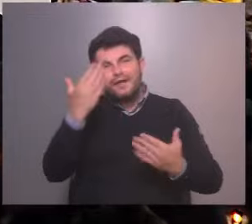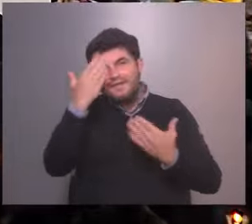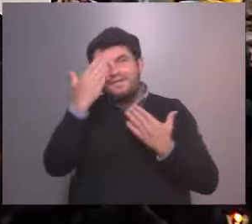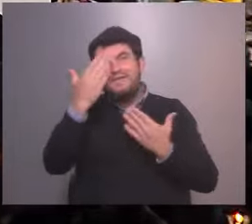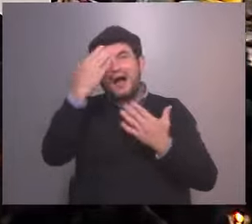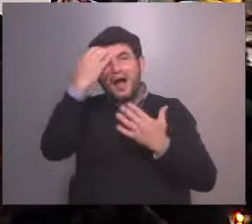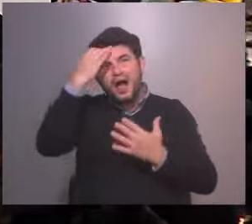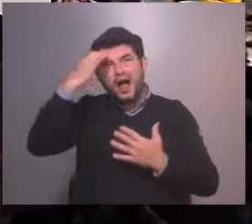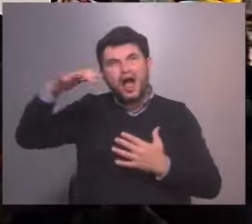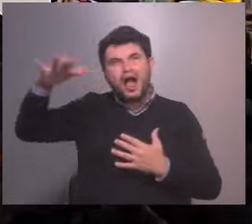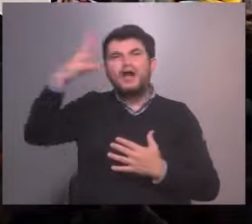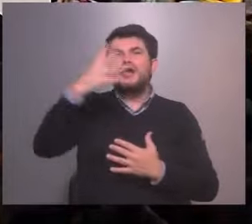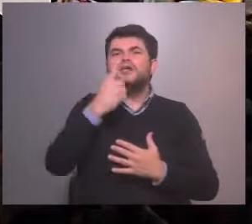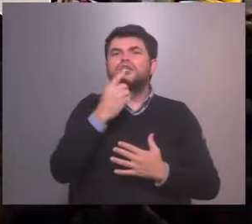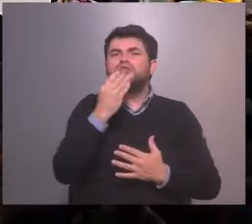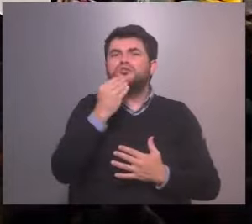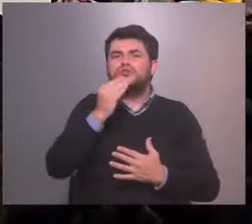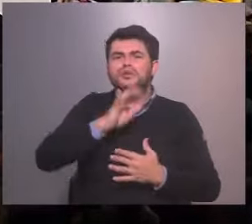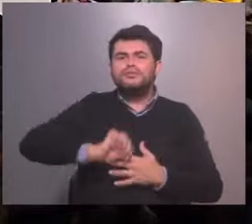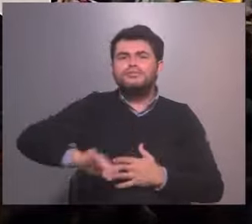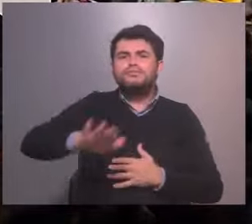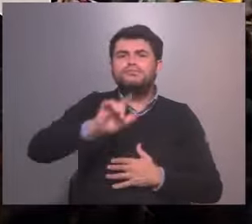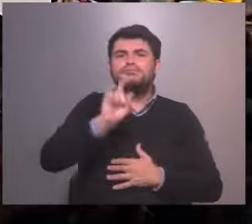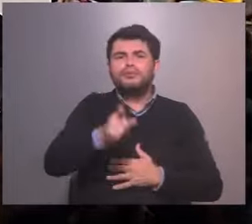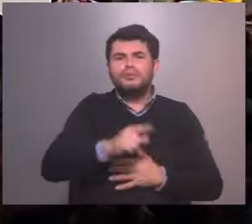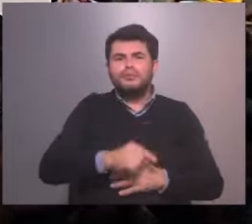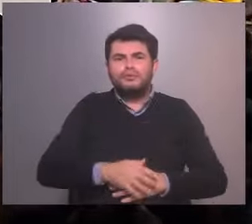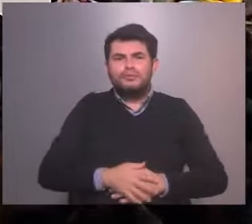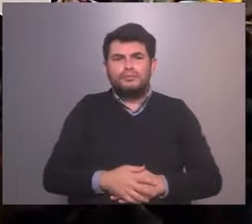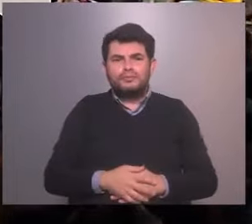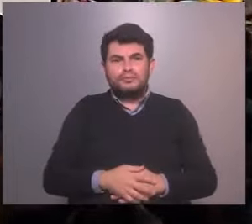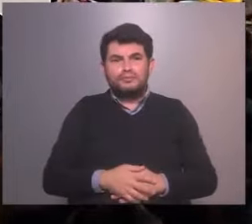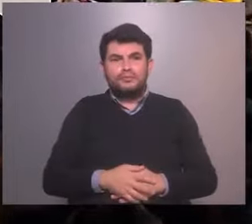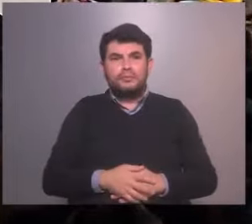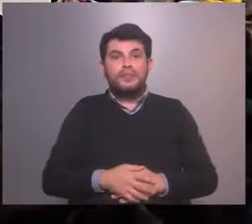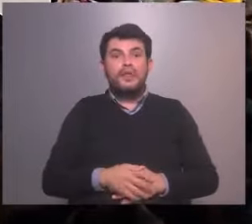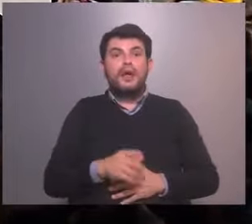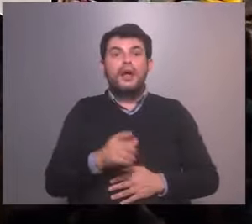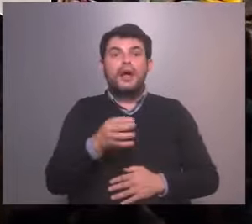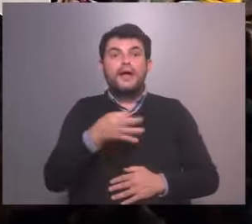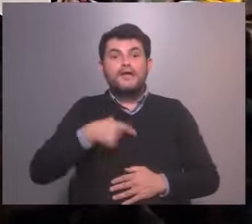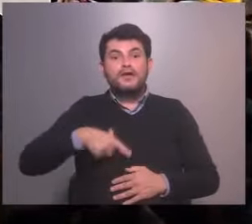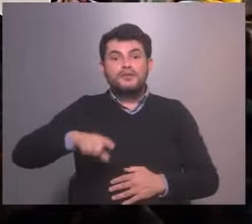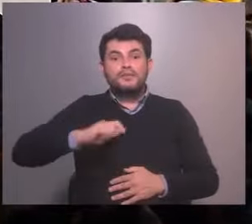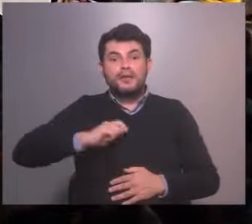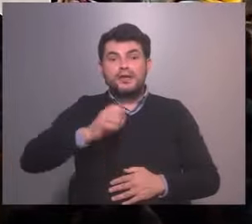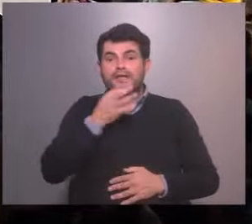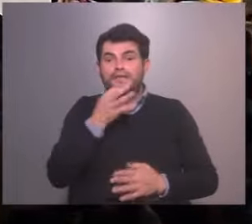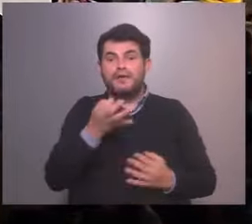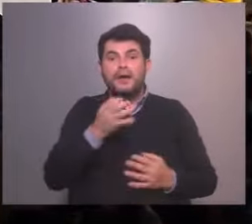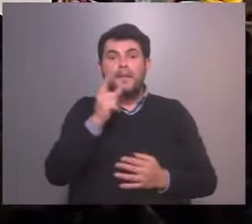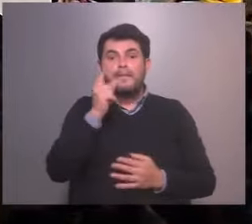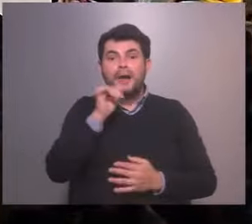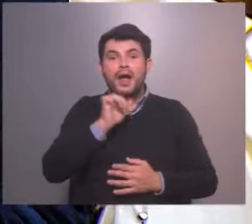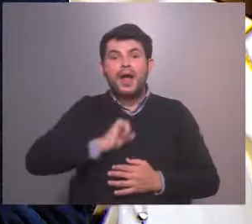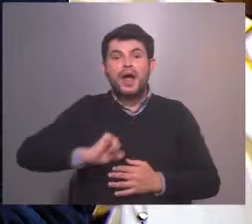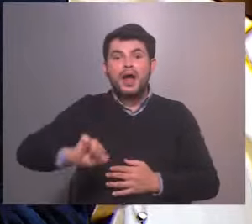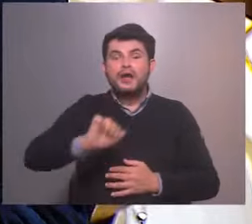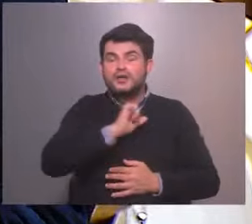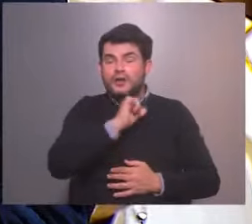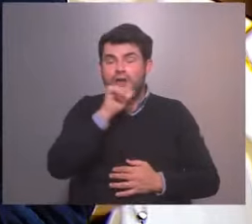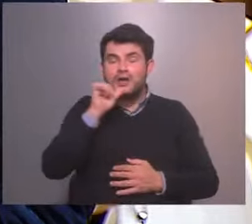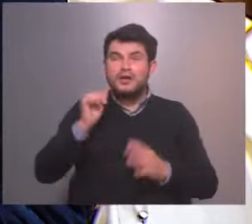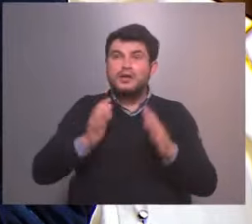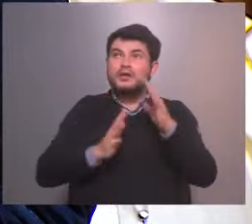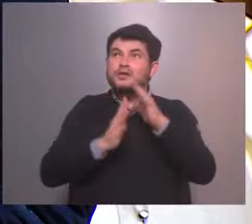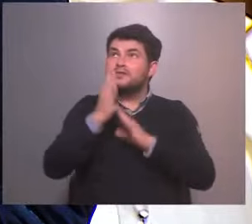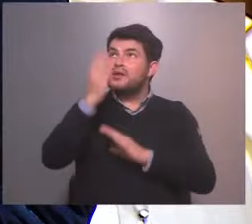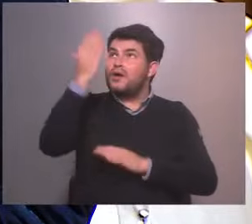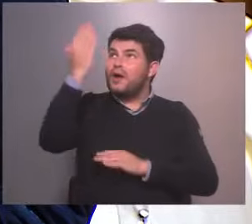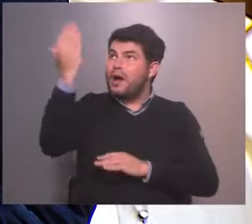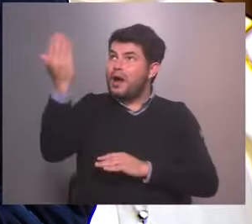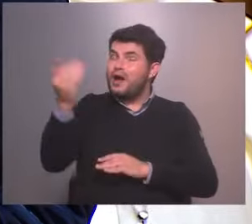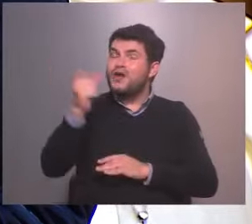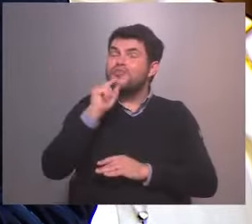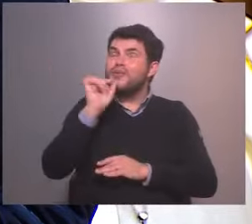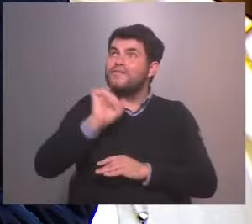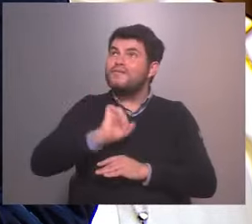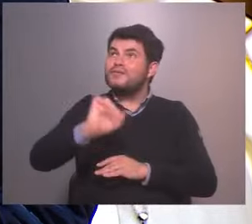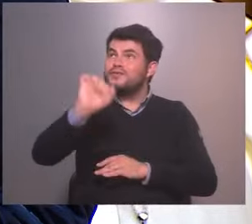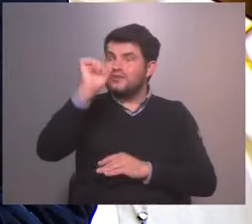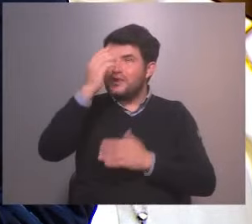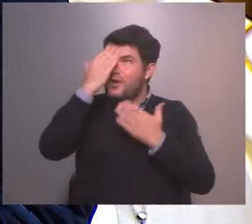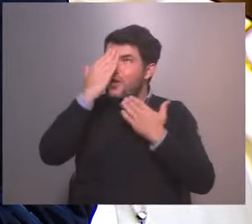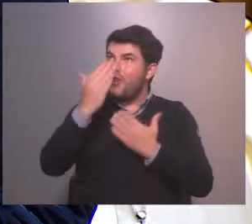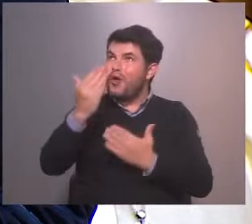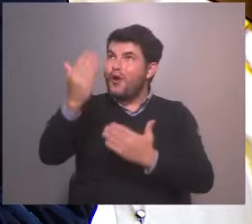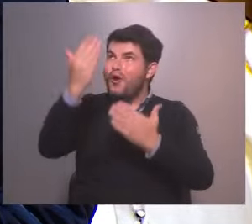escarlate. Descendo uma coroa de espinhos, puseram-lhe na cabeça e uma cana na mão direita. Dobrando